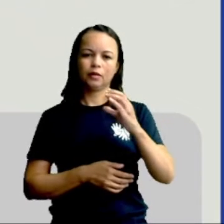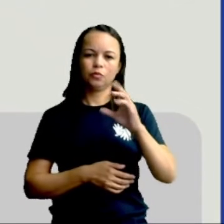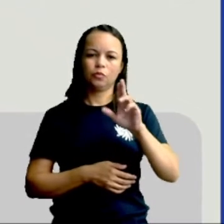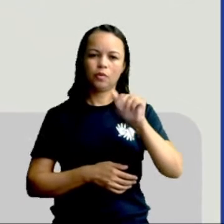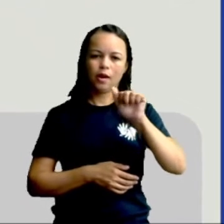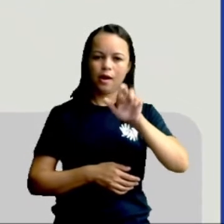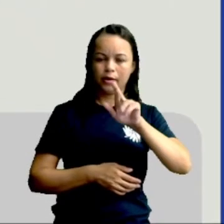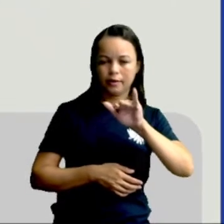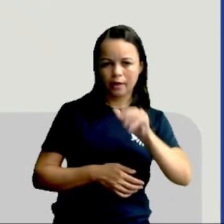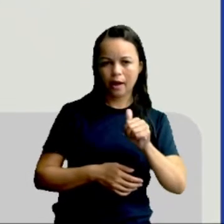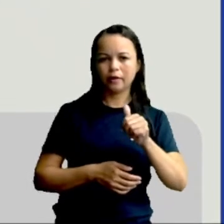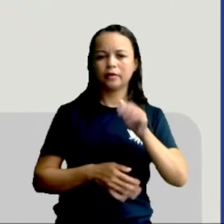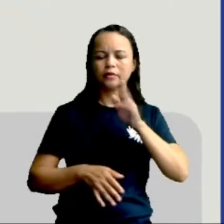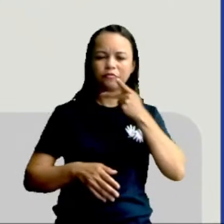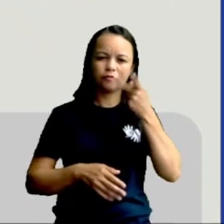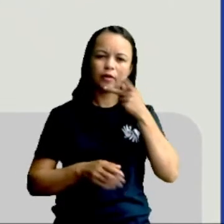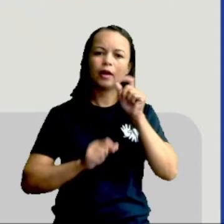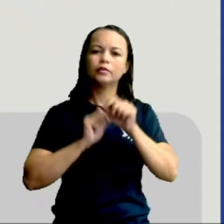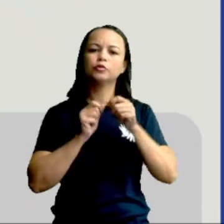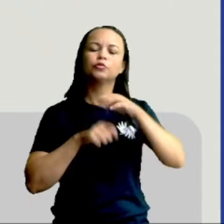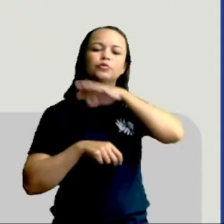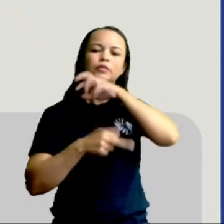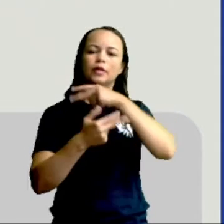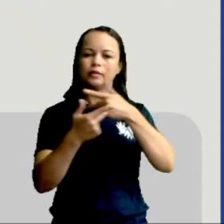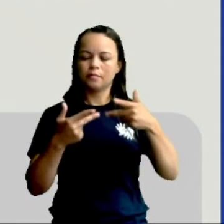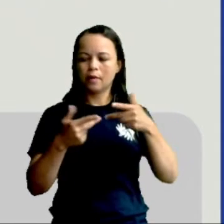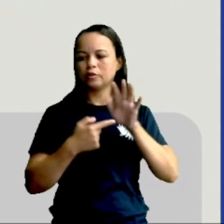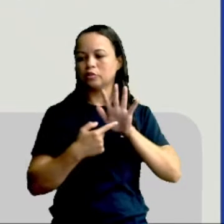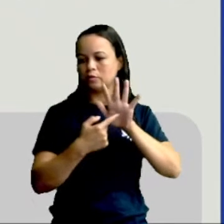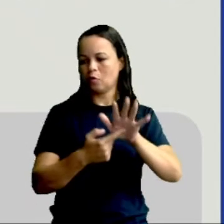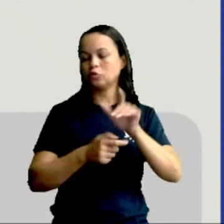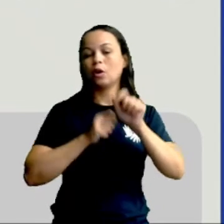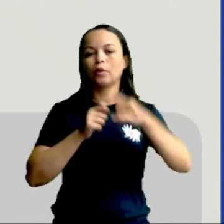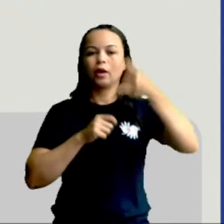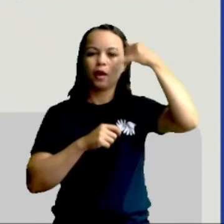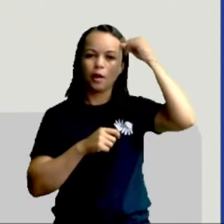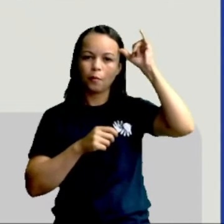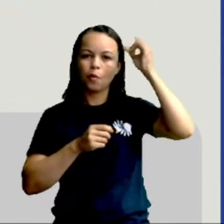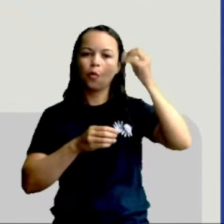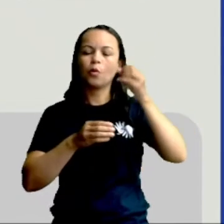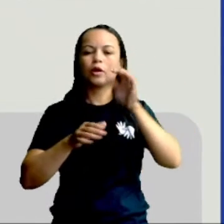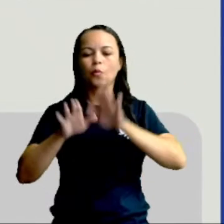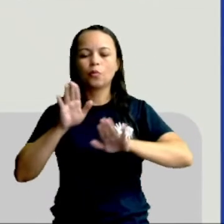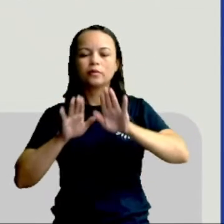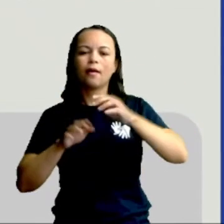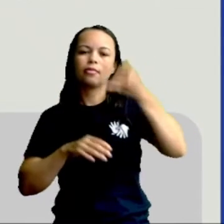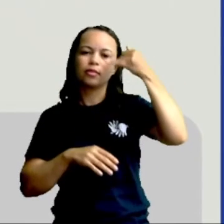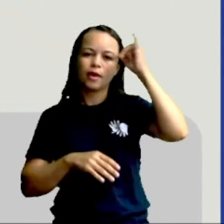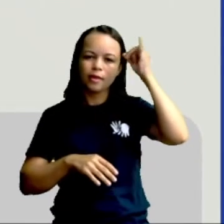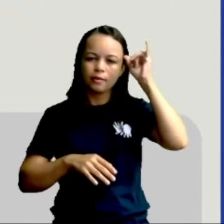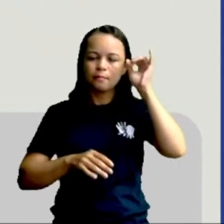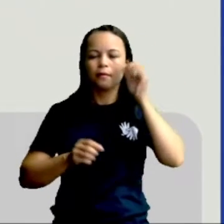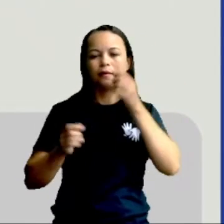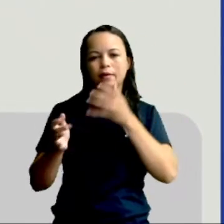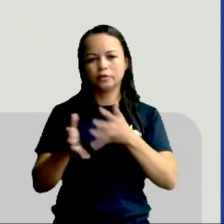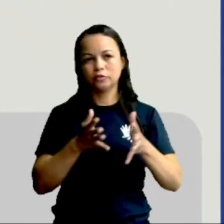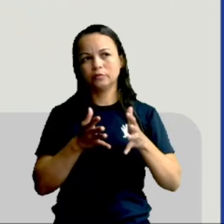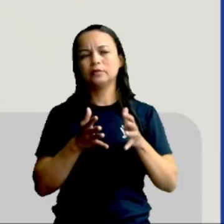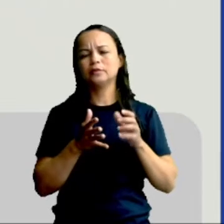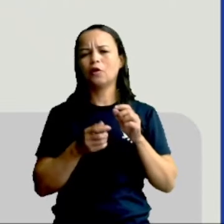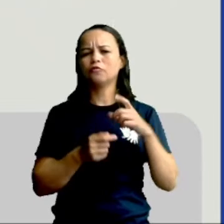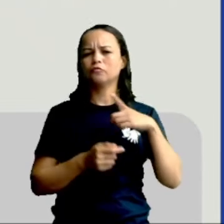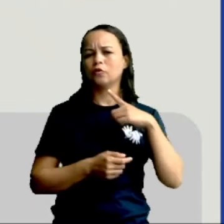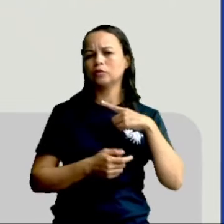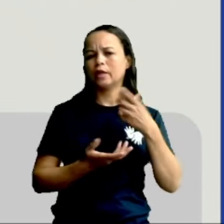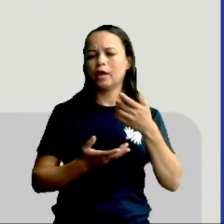ela é muito praticada na região. E aí destaca-se a criação bovina, que é a criação do gado. E aí eu vou ter o gado